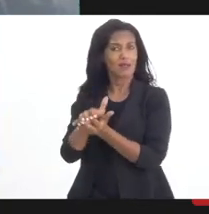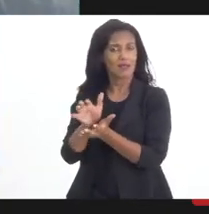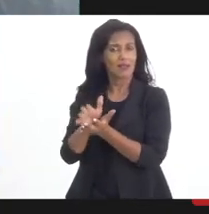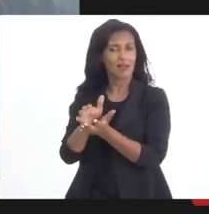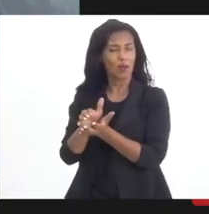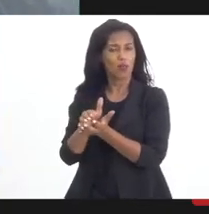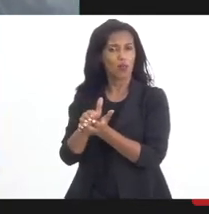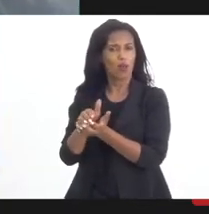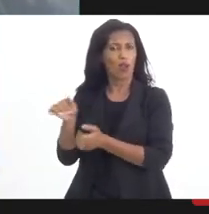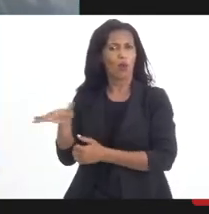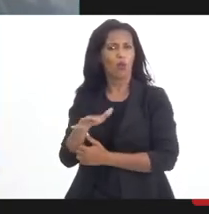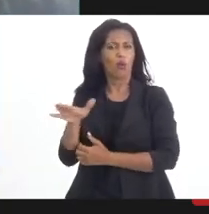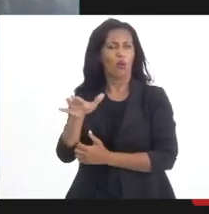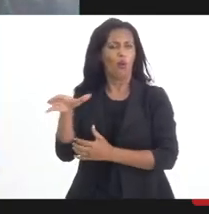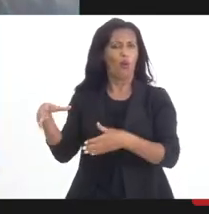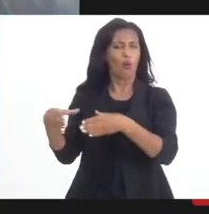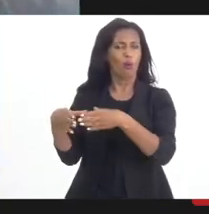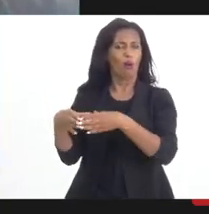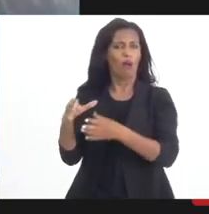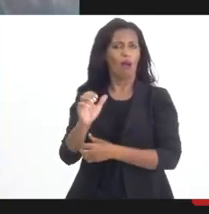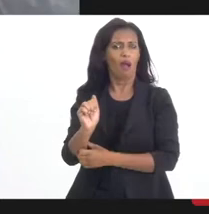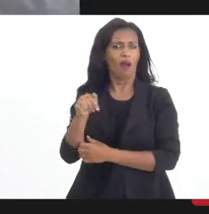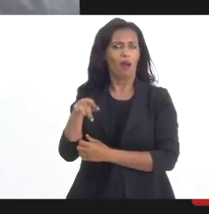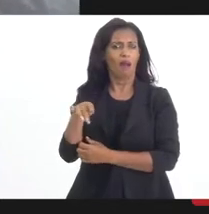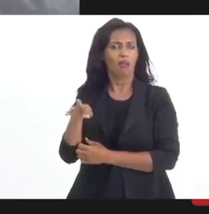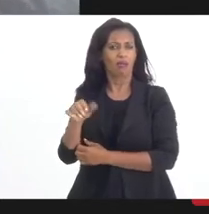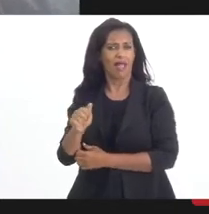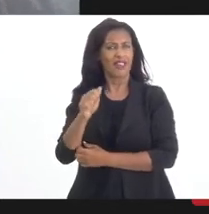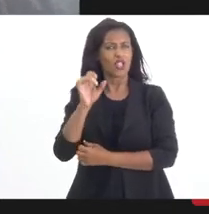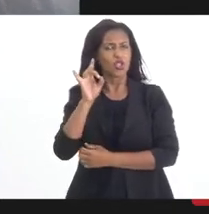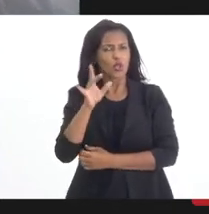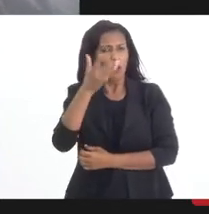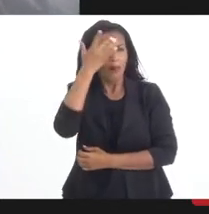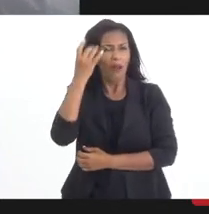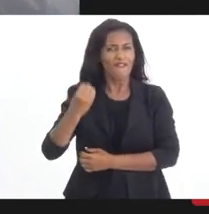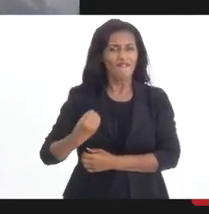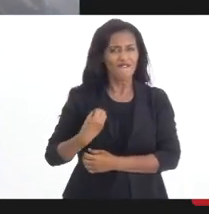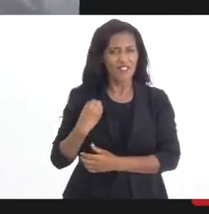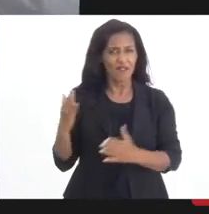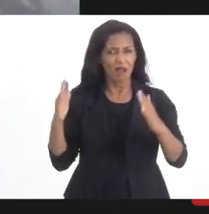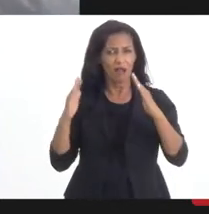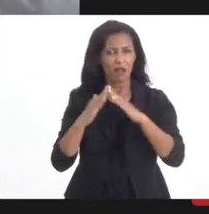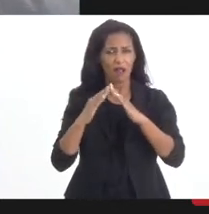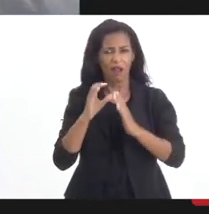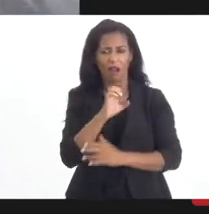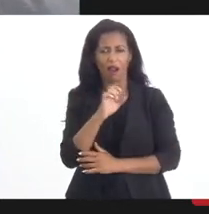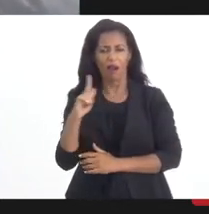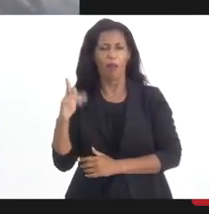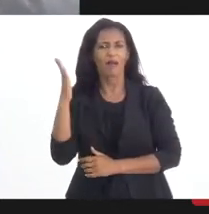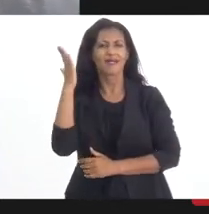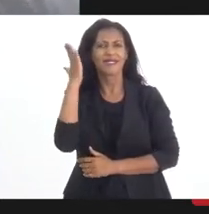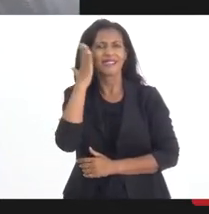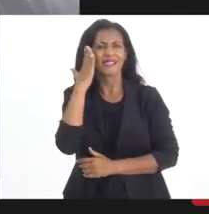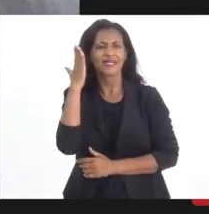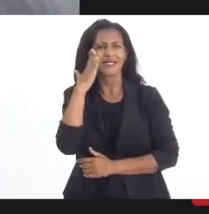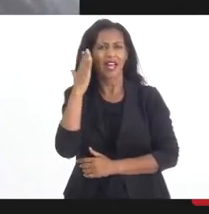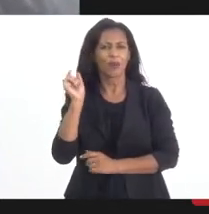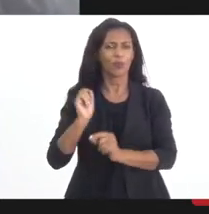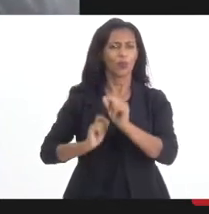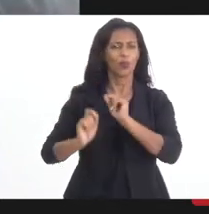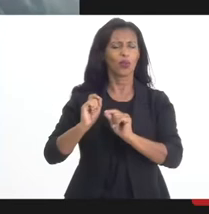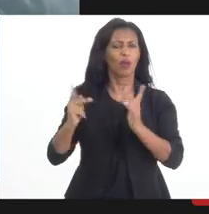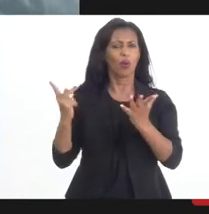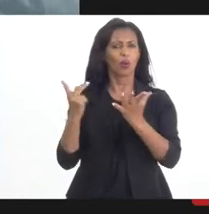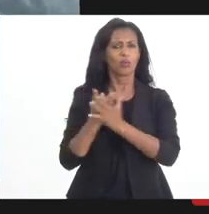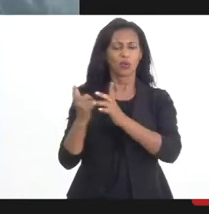de Antares. Só quem é morador de Campo Grande sabe do que eu estou falando. É o cotidiano nosso, é o cotidiano do meu